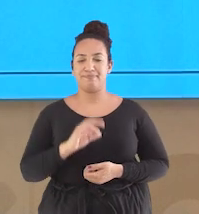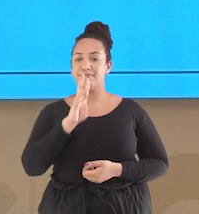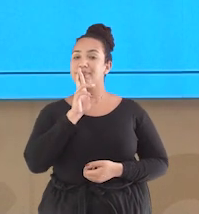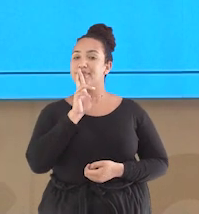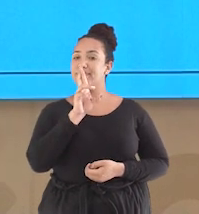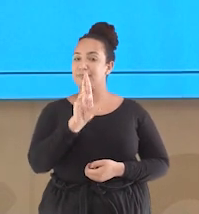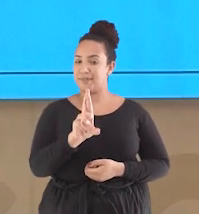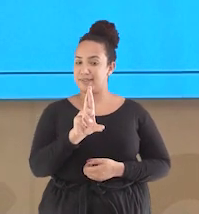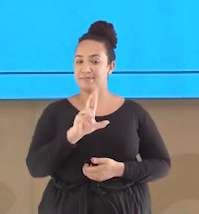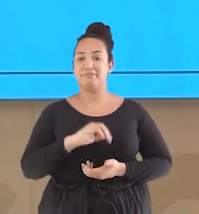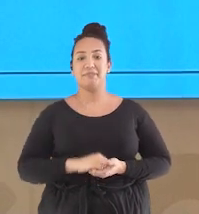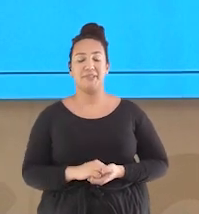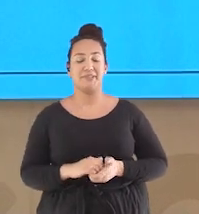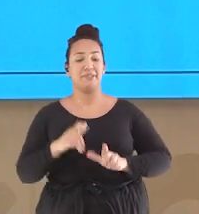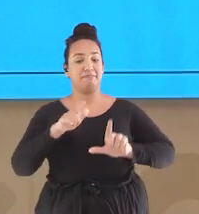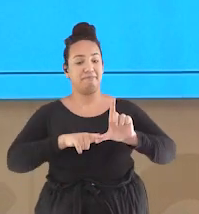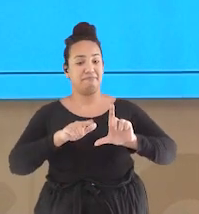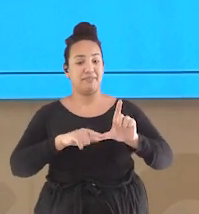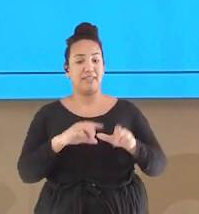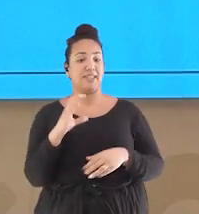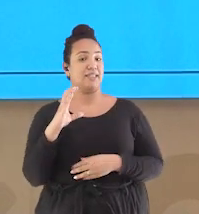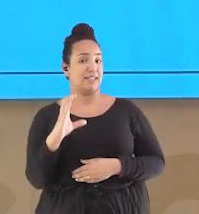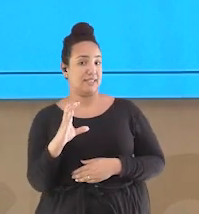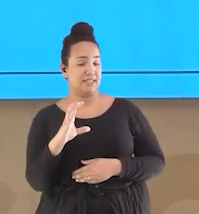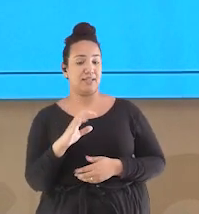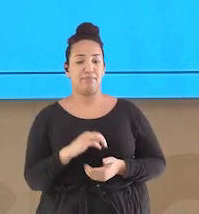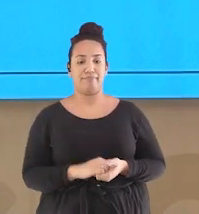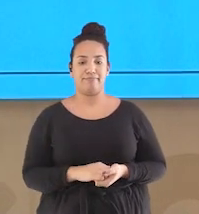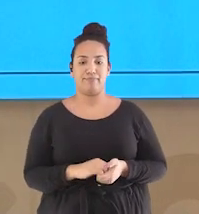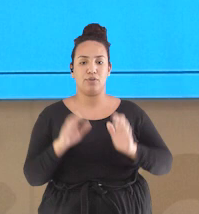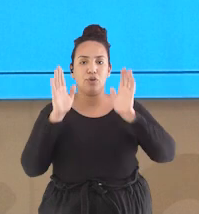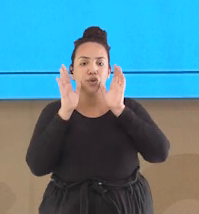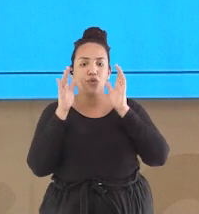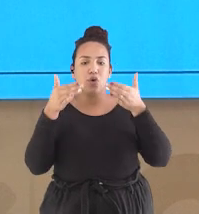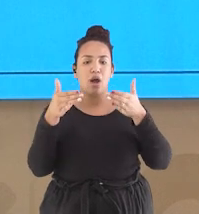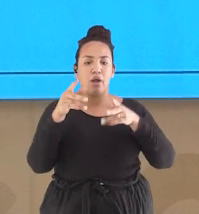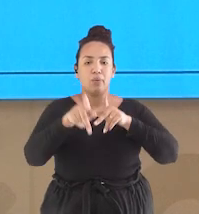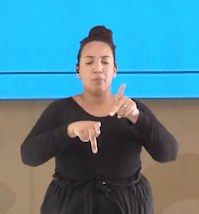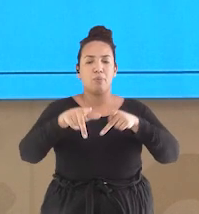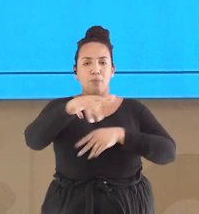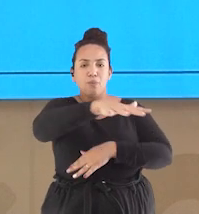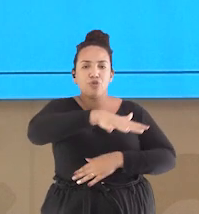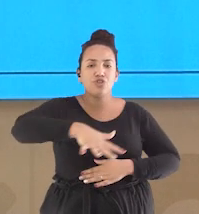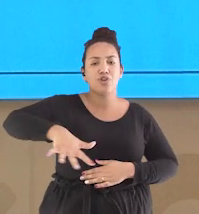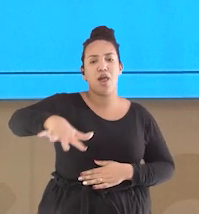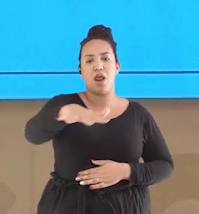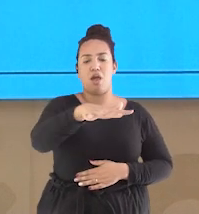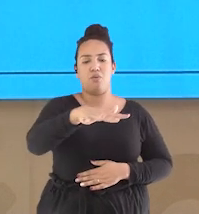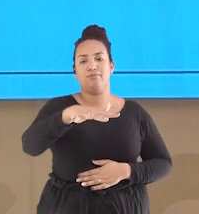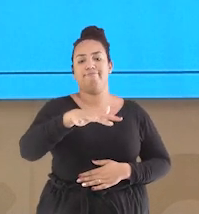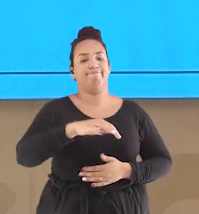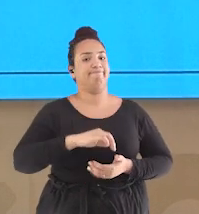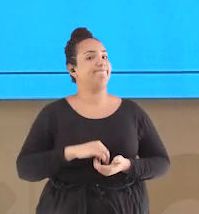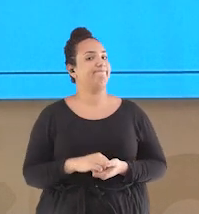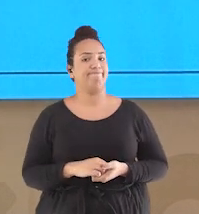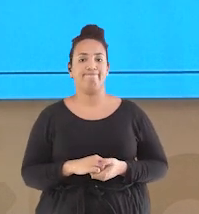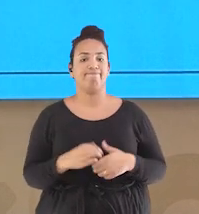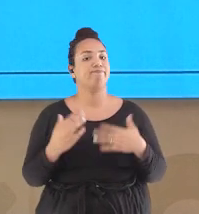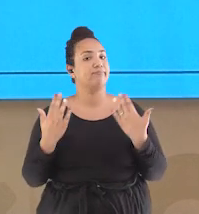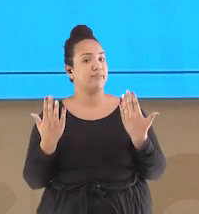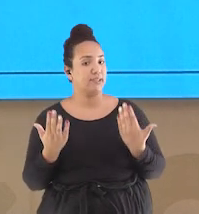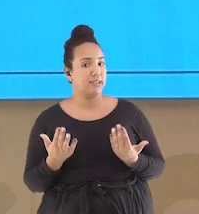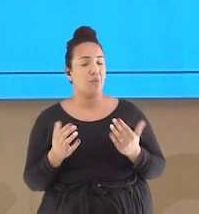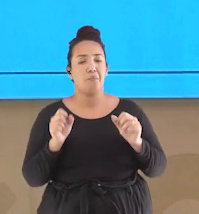Resposta da questão número 1 é a letra C. É destinado ao público geral sem especificações. Por mais que qualquer